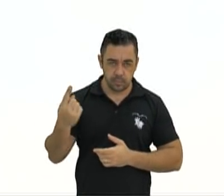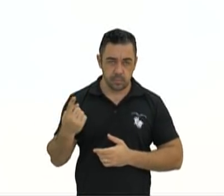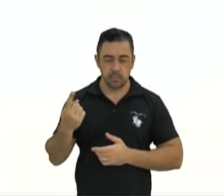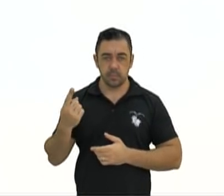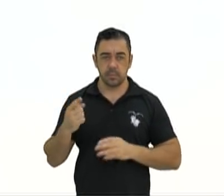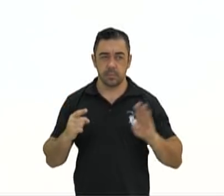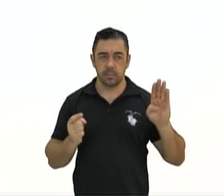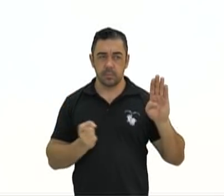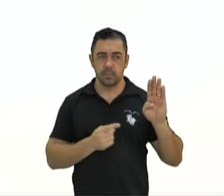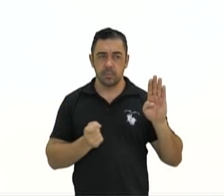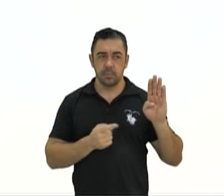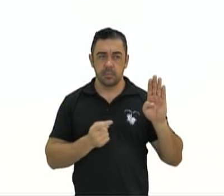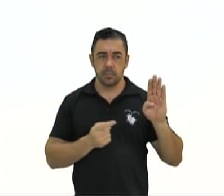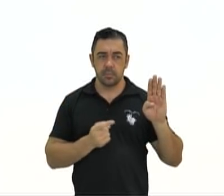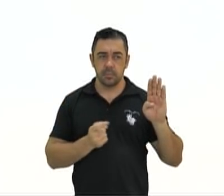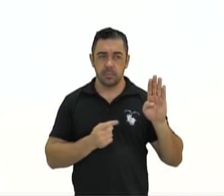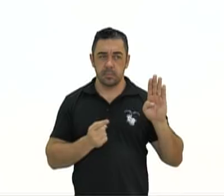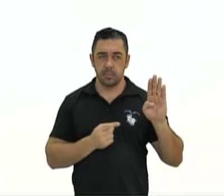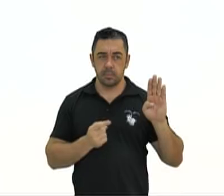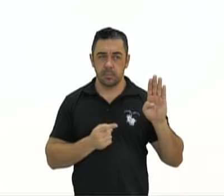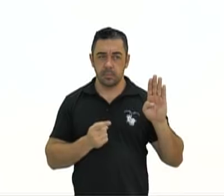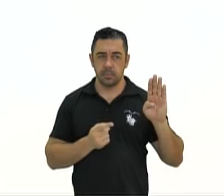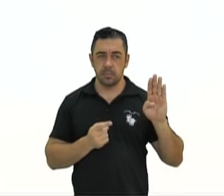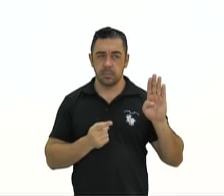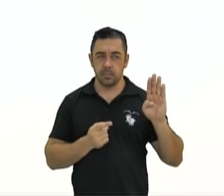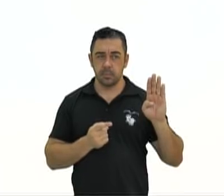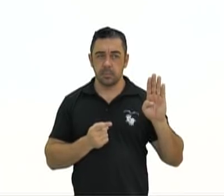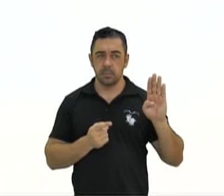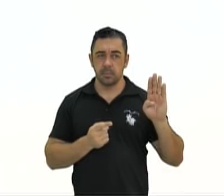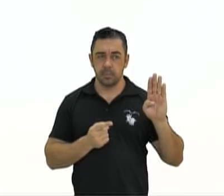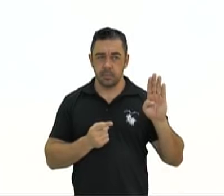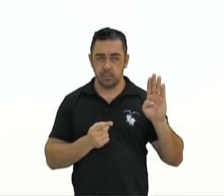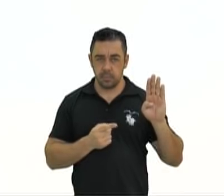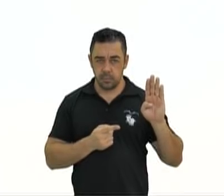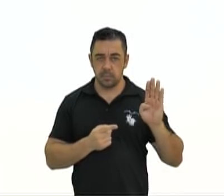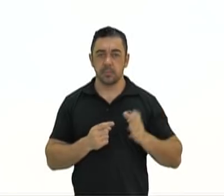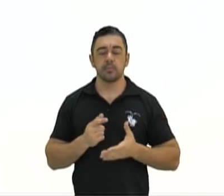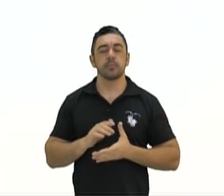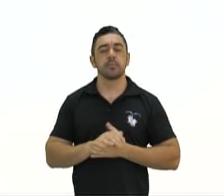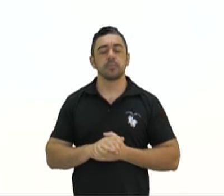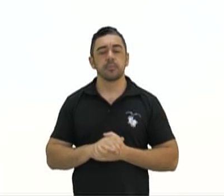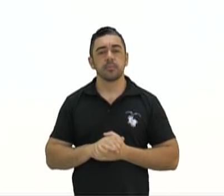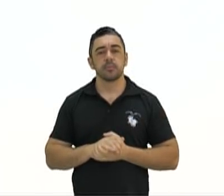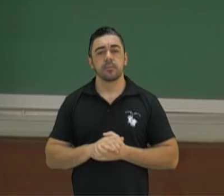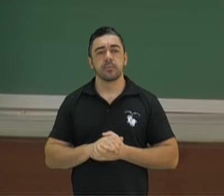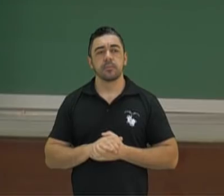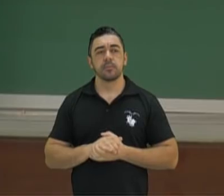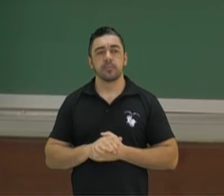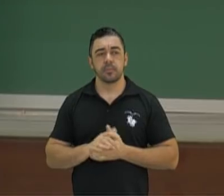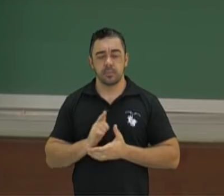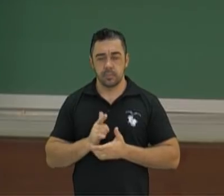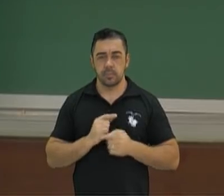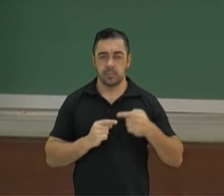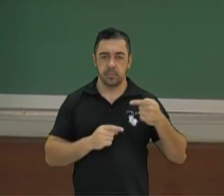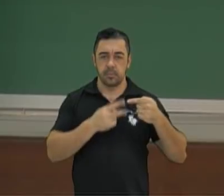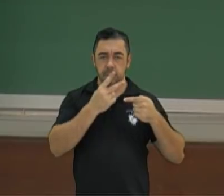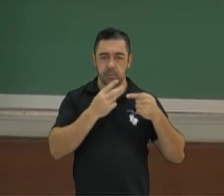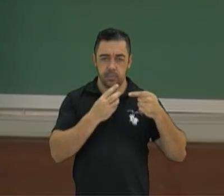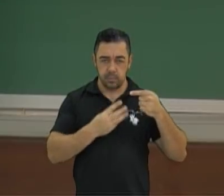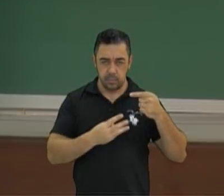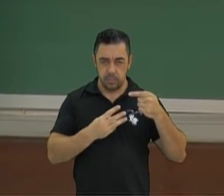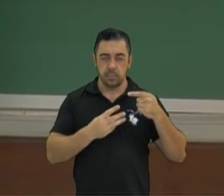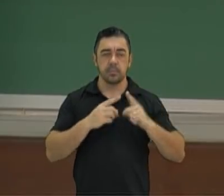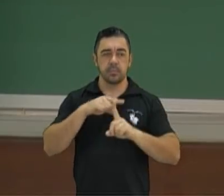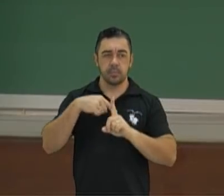Na letra, olha ali, repetindo, na letra B, então. Letra B, nós temos menos 2